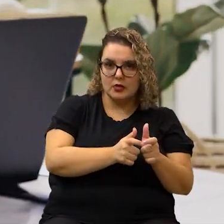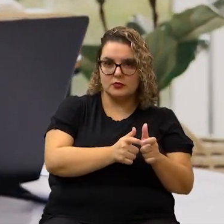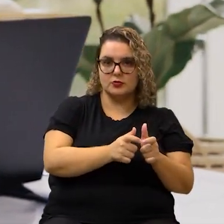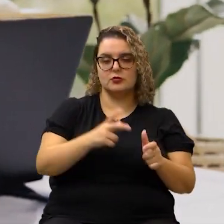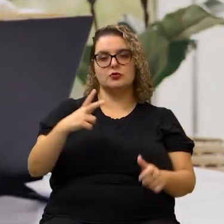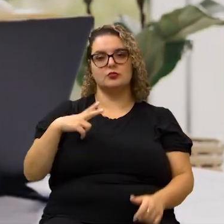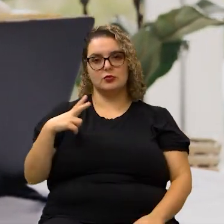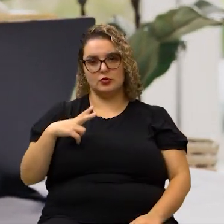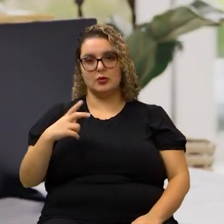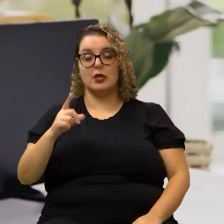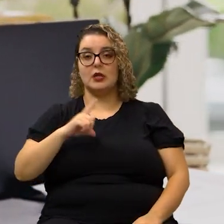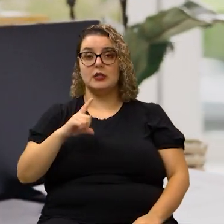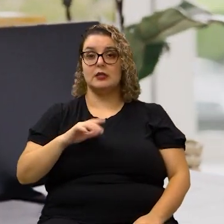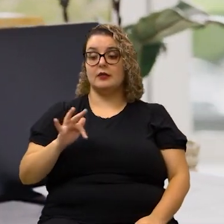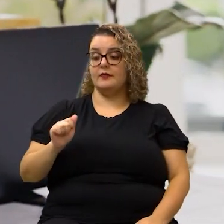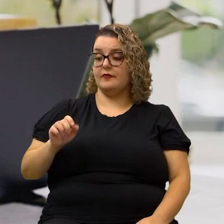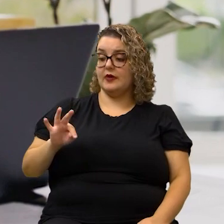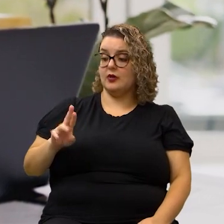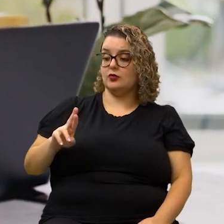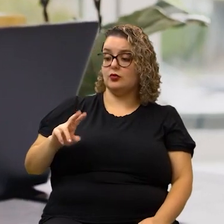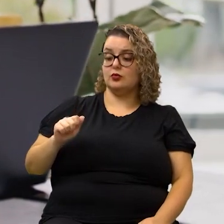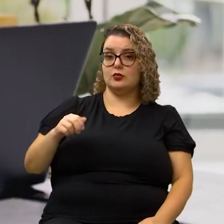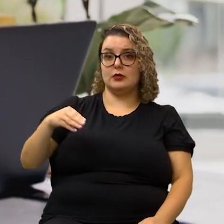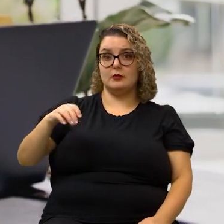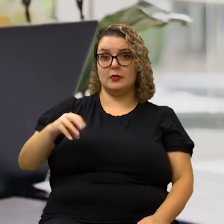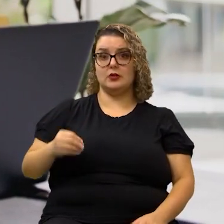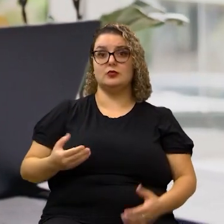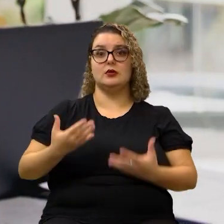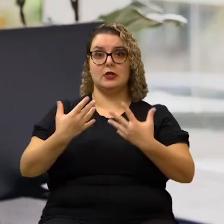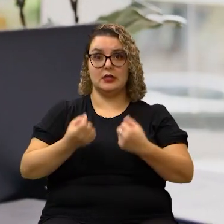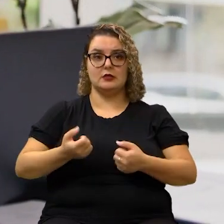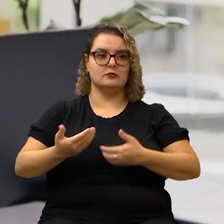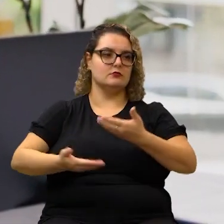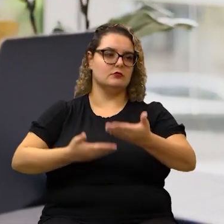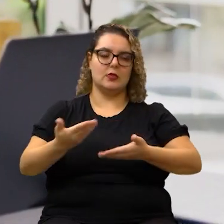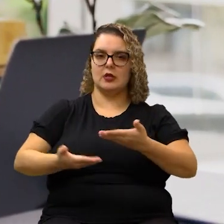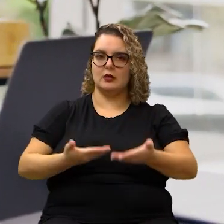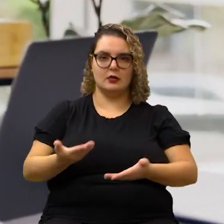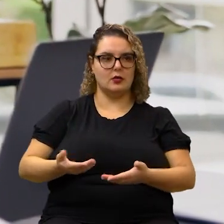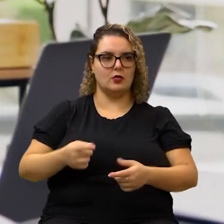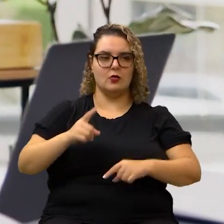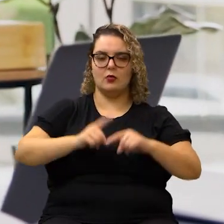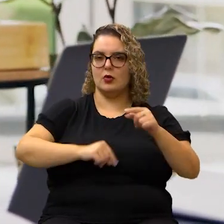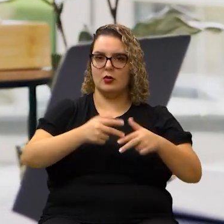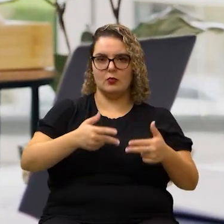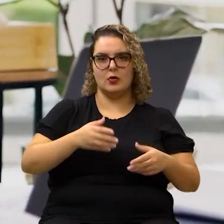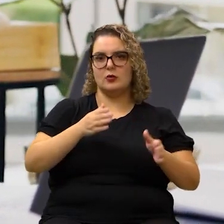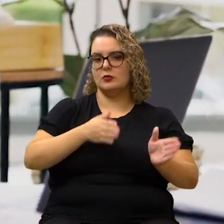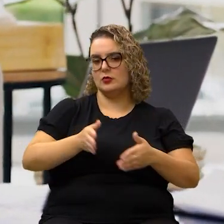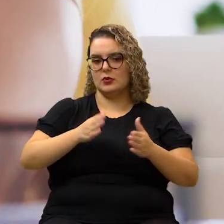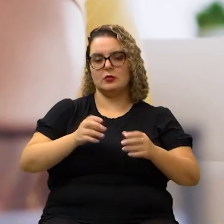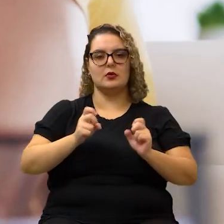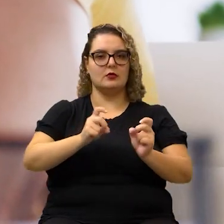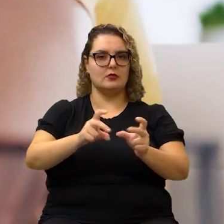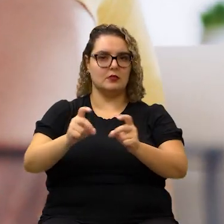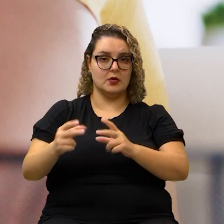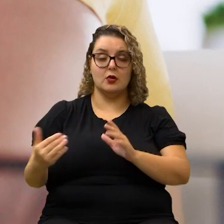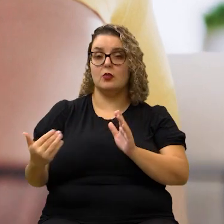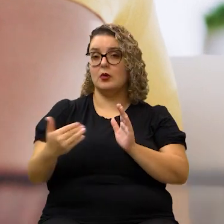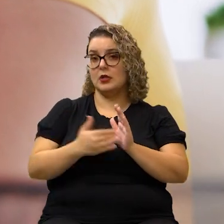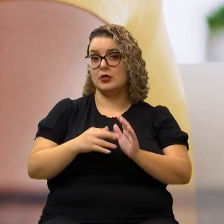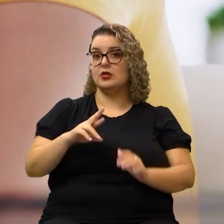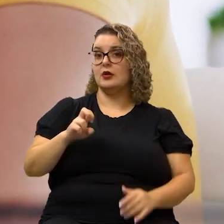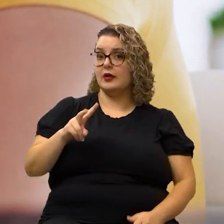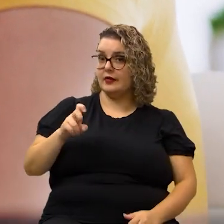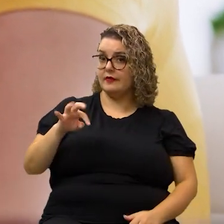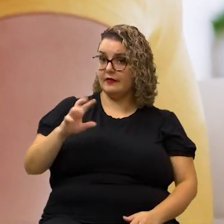que é aquela pessoa que tem de faturamento, ou seja, ou recebe de prestação de serviço, ou de produtos que ela fabrica e revende, ou até mesmo